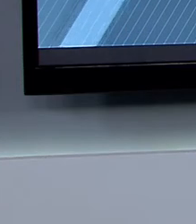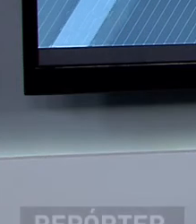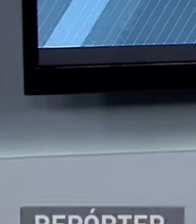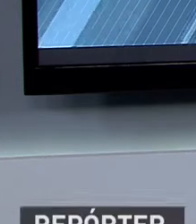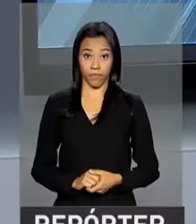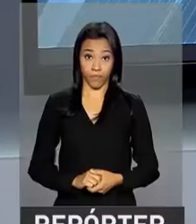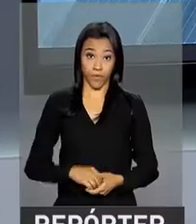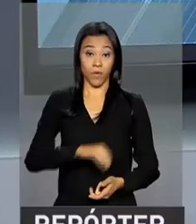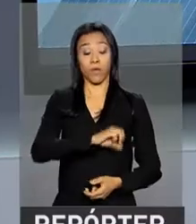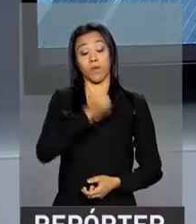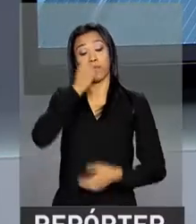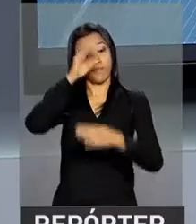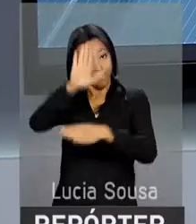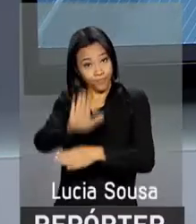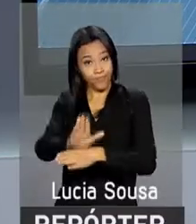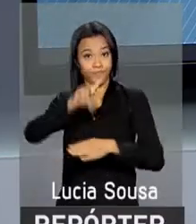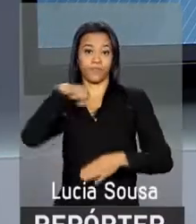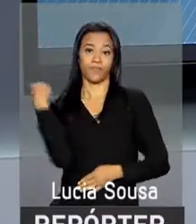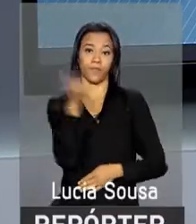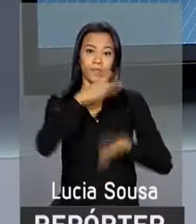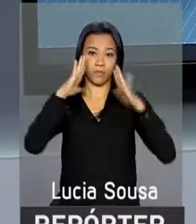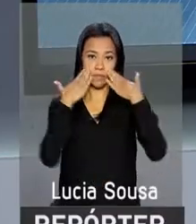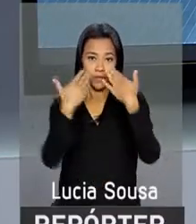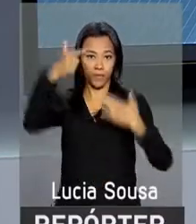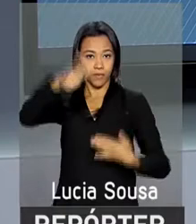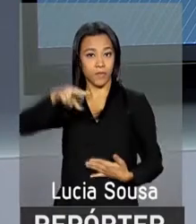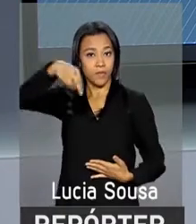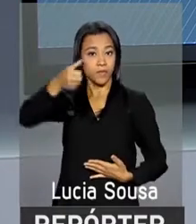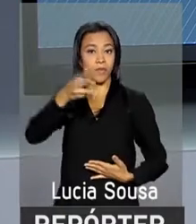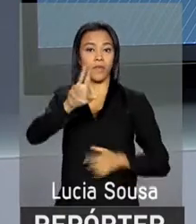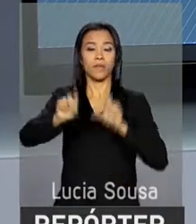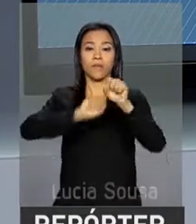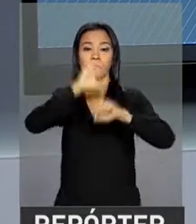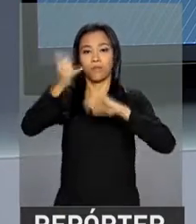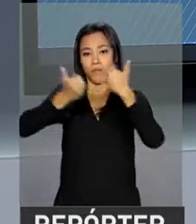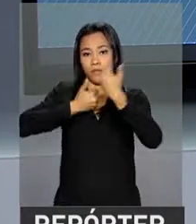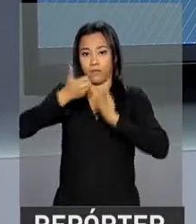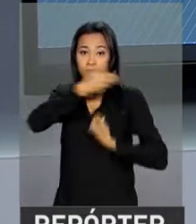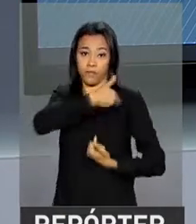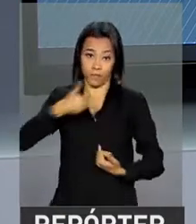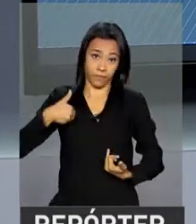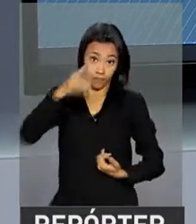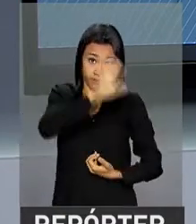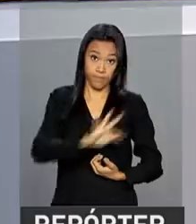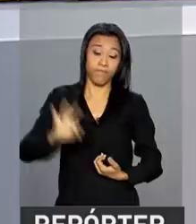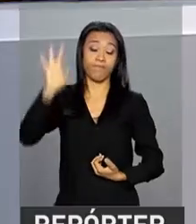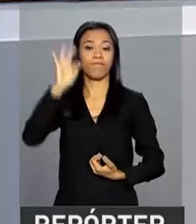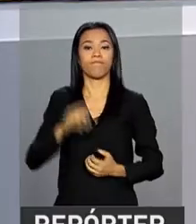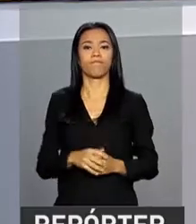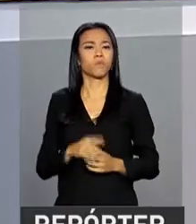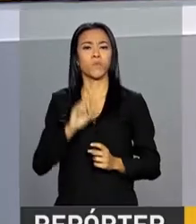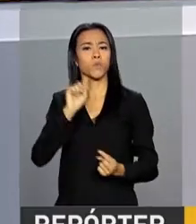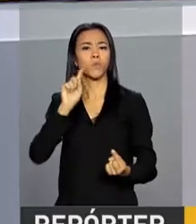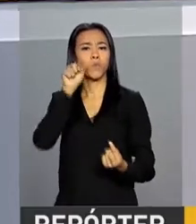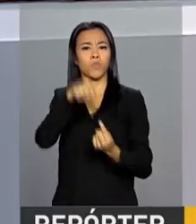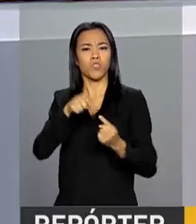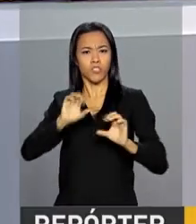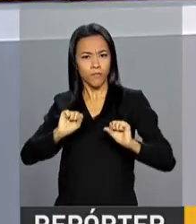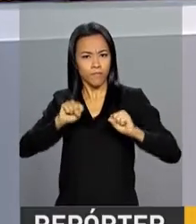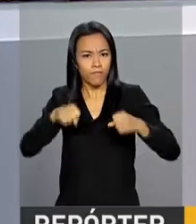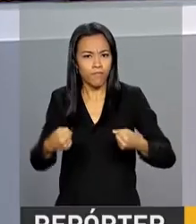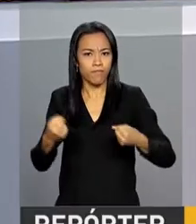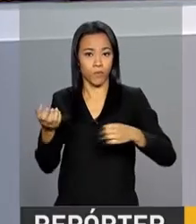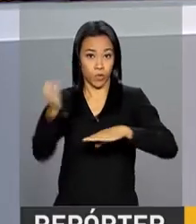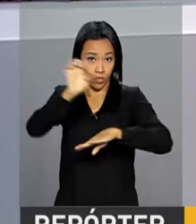olá boa tarde estamos de volta com repórter nbr e as notícias do governo federal para revitalizar a cidade